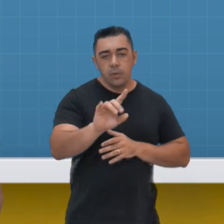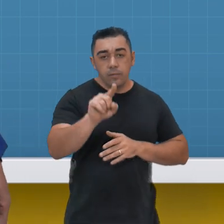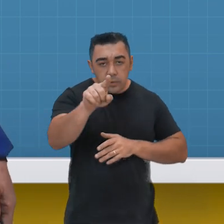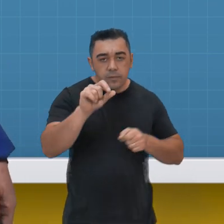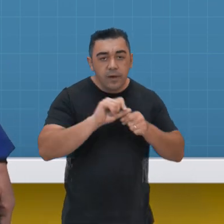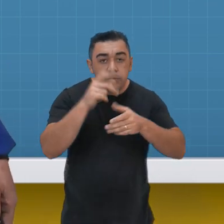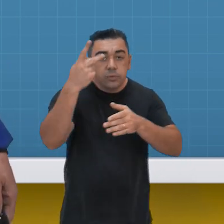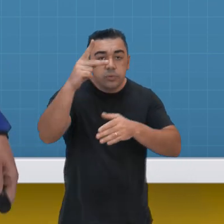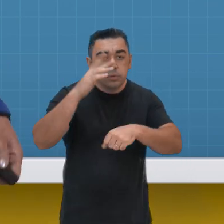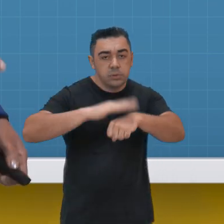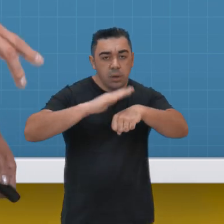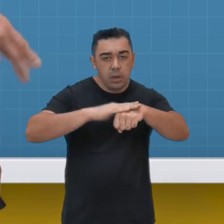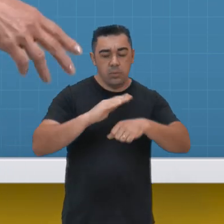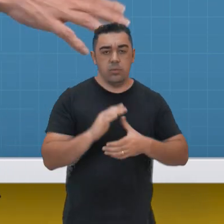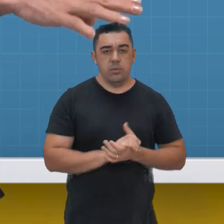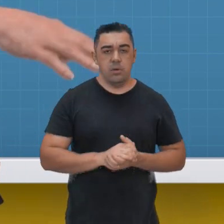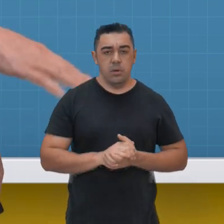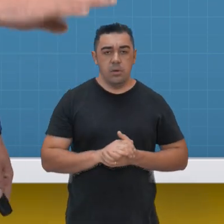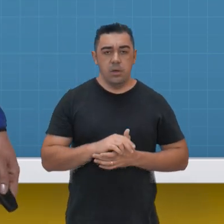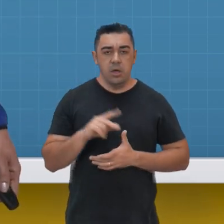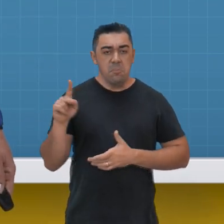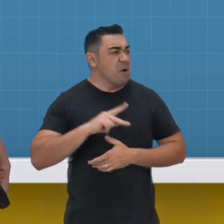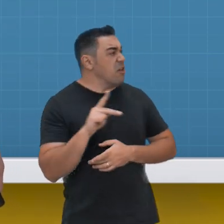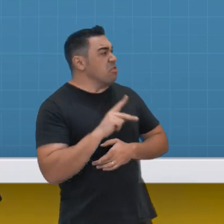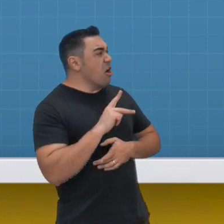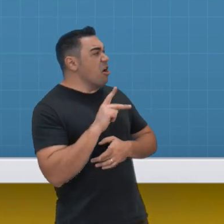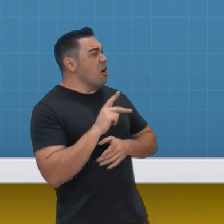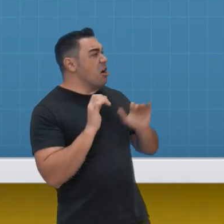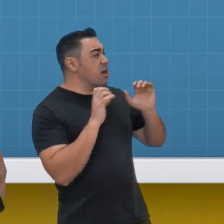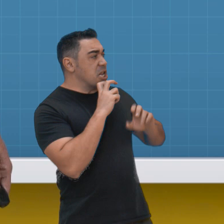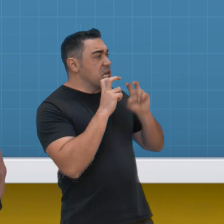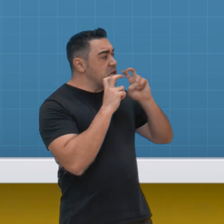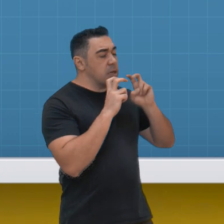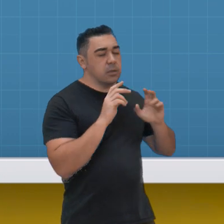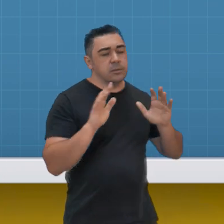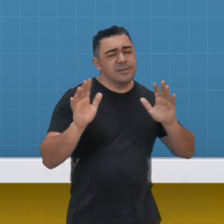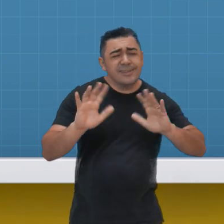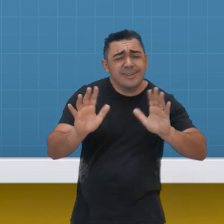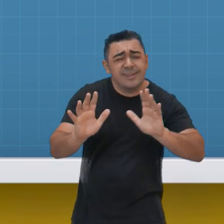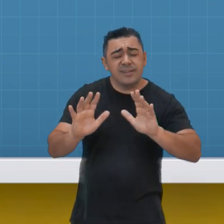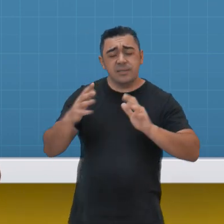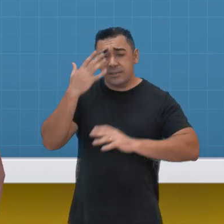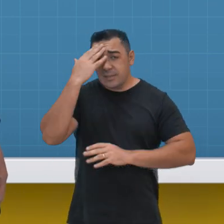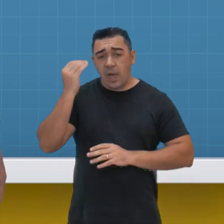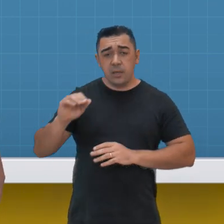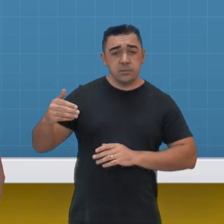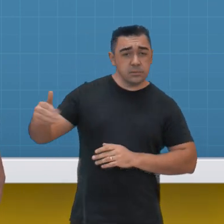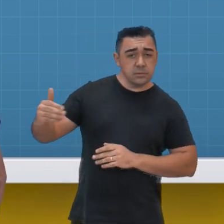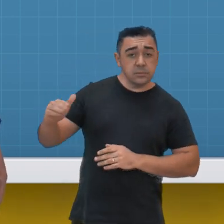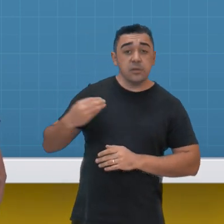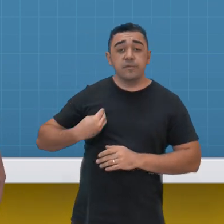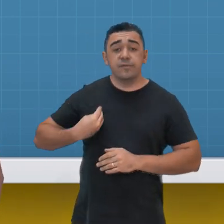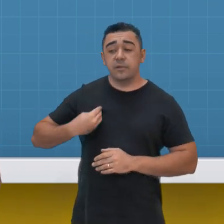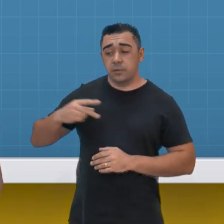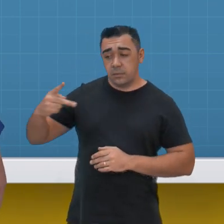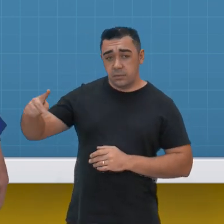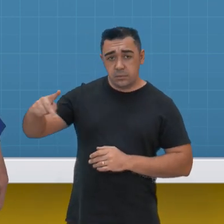Faça a sua. Professora, fulano, esquece o fulano, o cicrano, o beltrano,